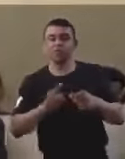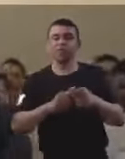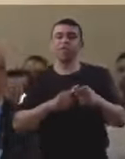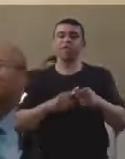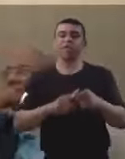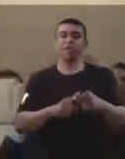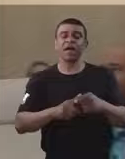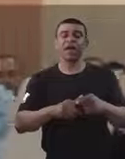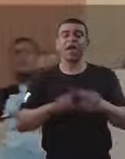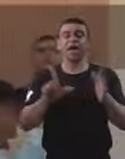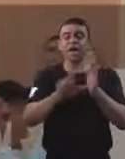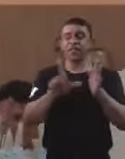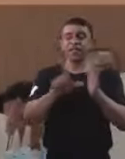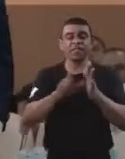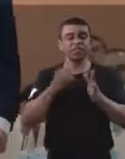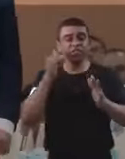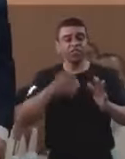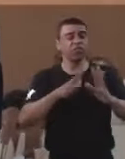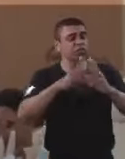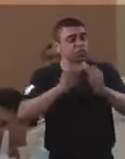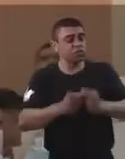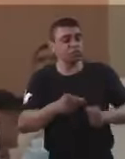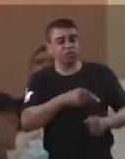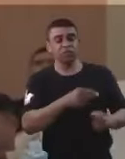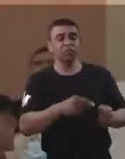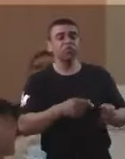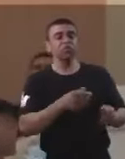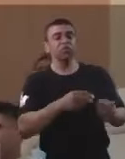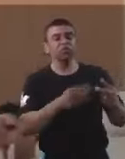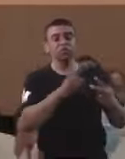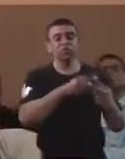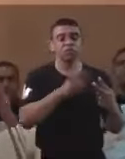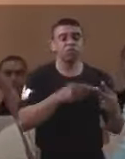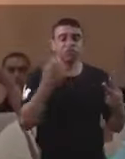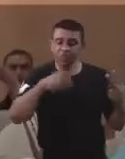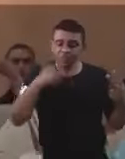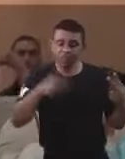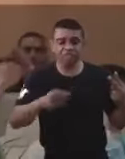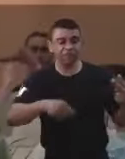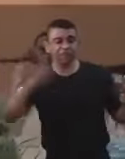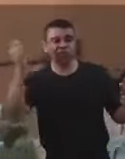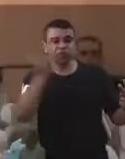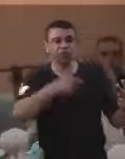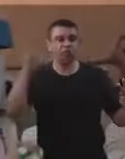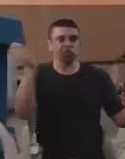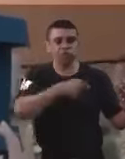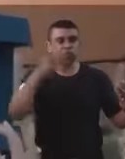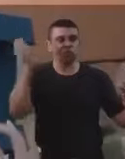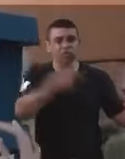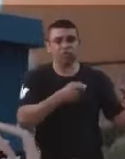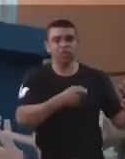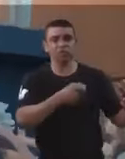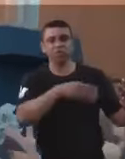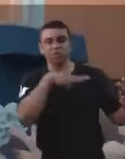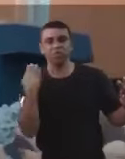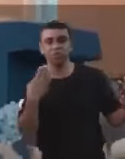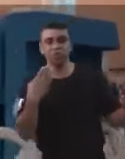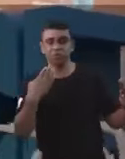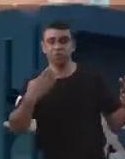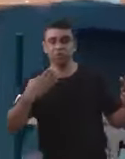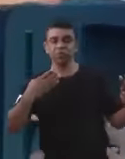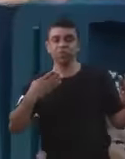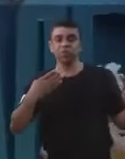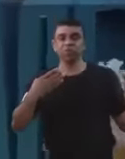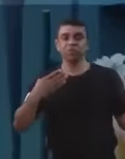arrastada pela rua. Jesus estava pregando. Tu pensa que é só eu que me estresso, tu atrapalhar eu pregar? Jesus estava pregando